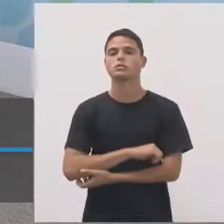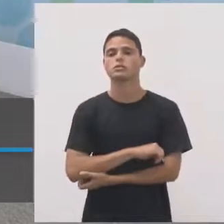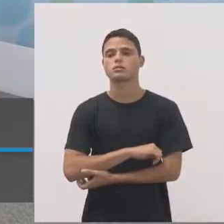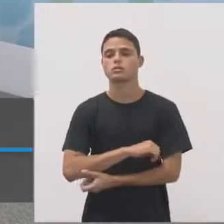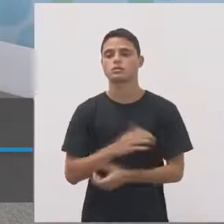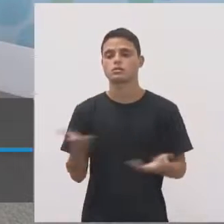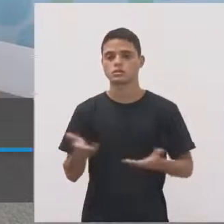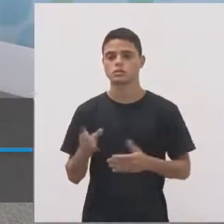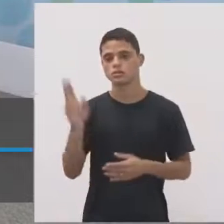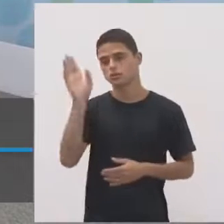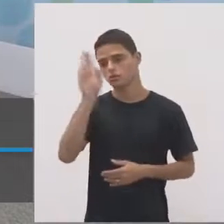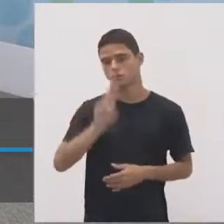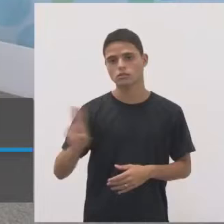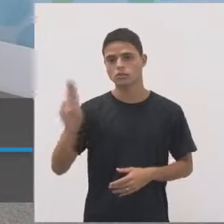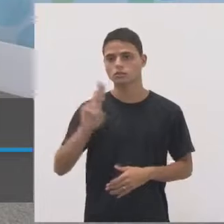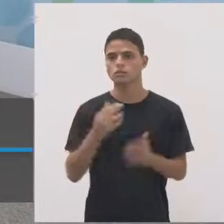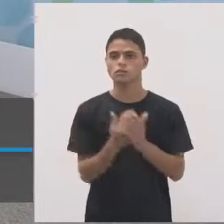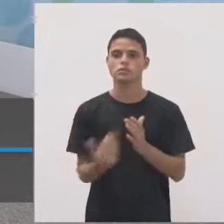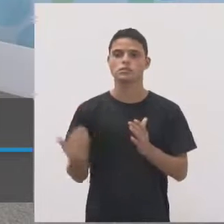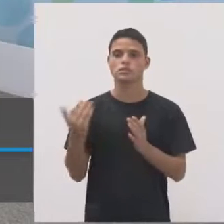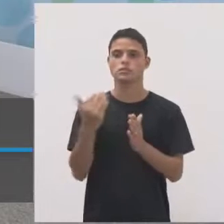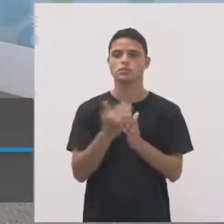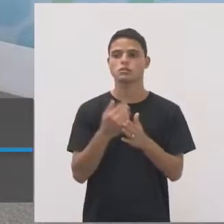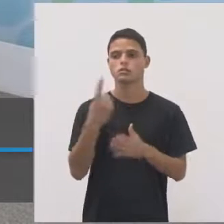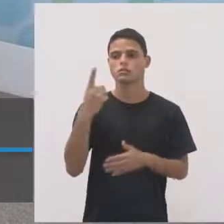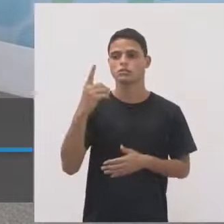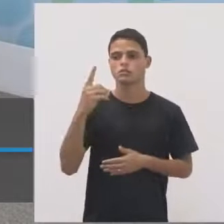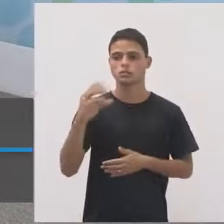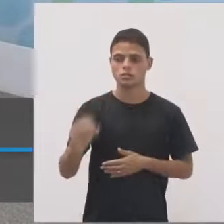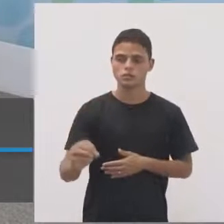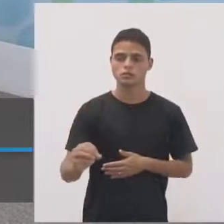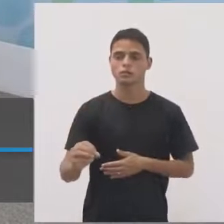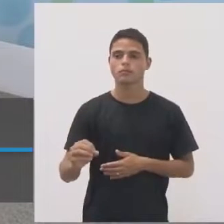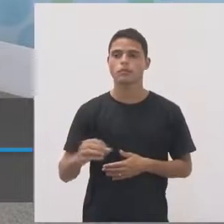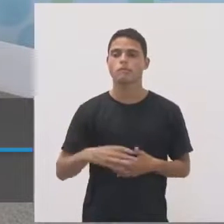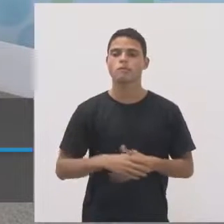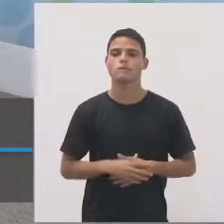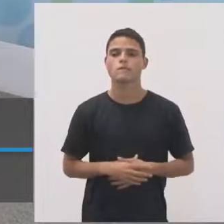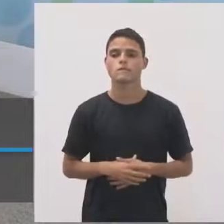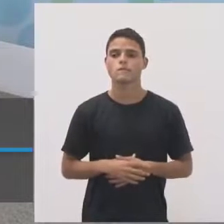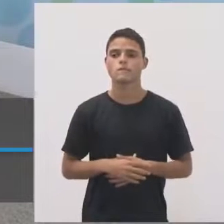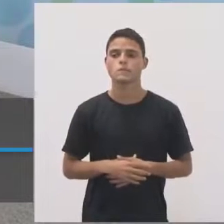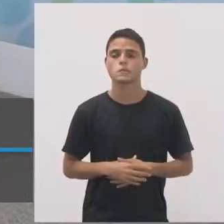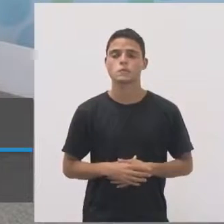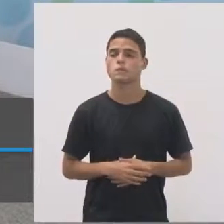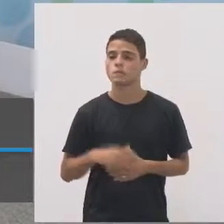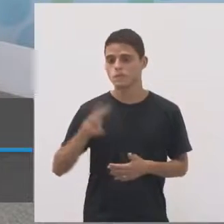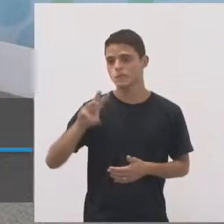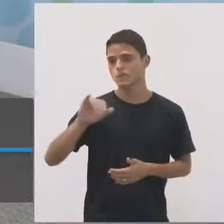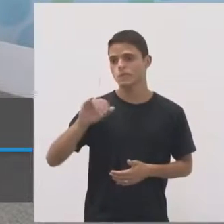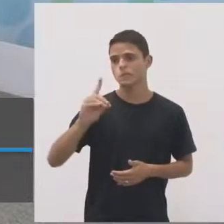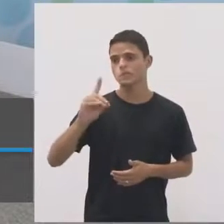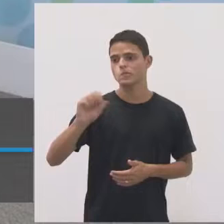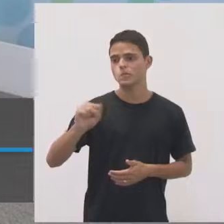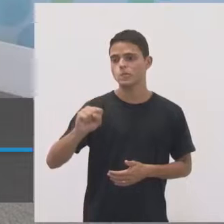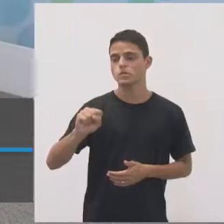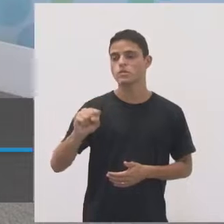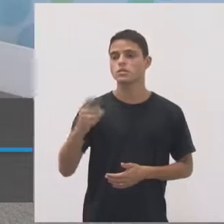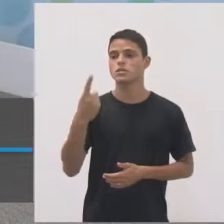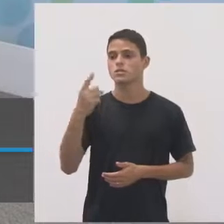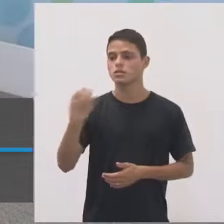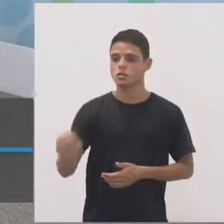mais o 10. Tá? O 10 foi o melhor, pode ser que o 11 seja melhor, mas por enquanto o Windows 10 é a melhor opção e